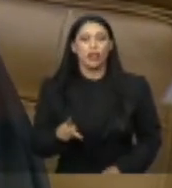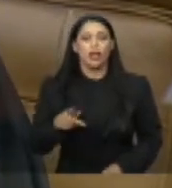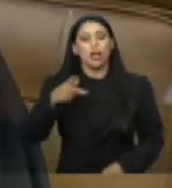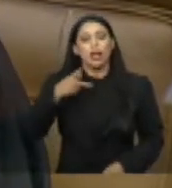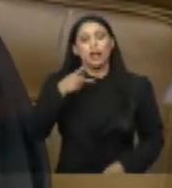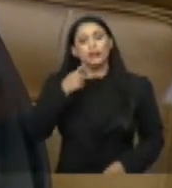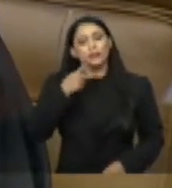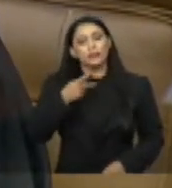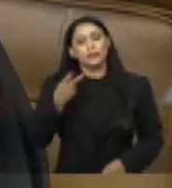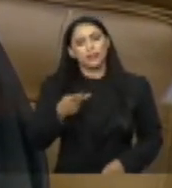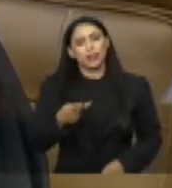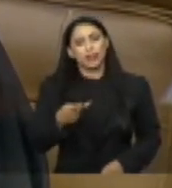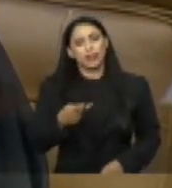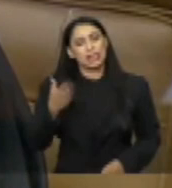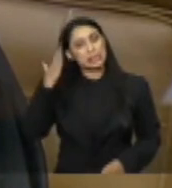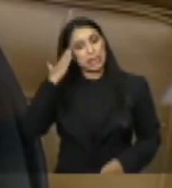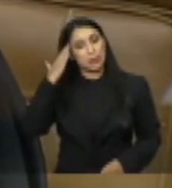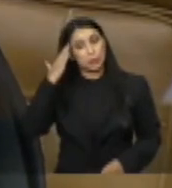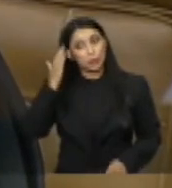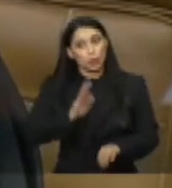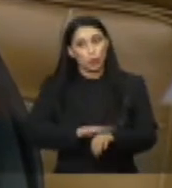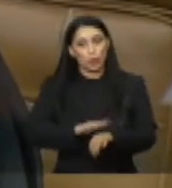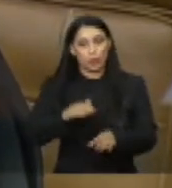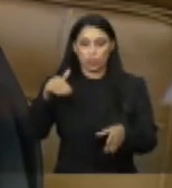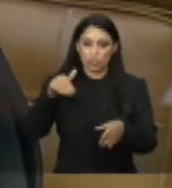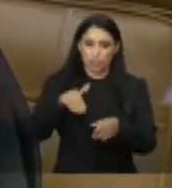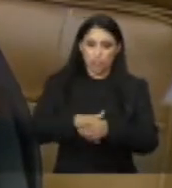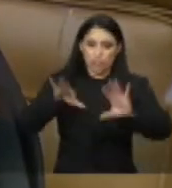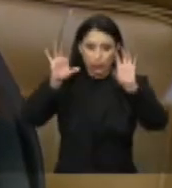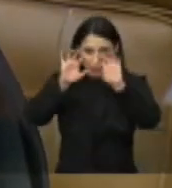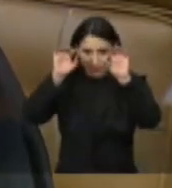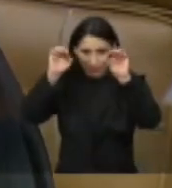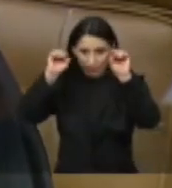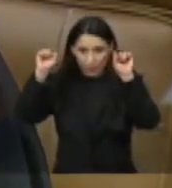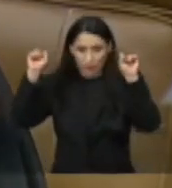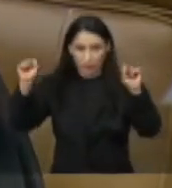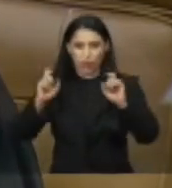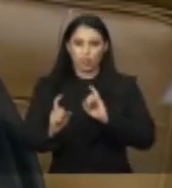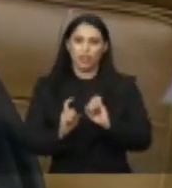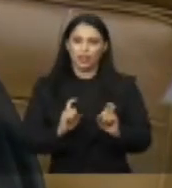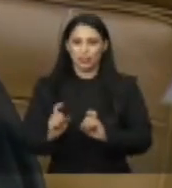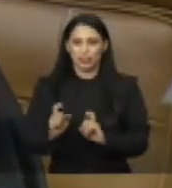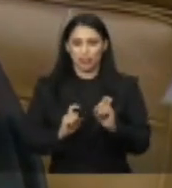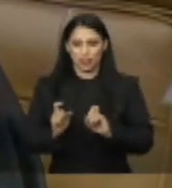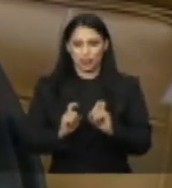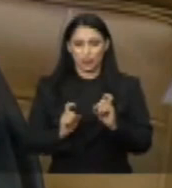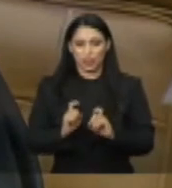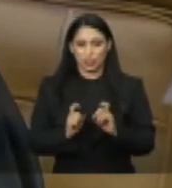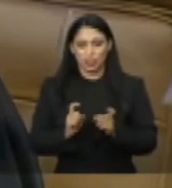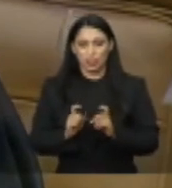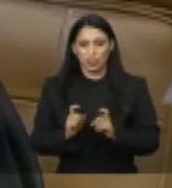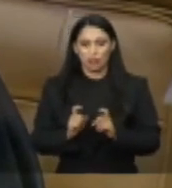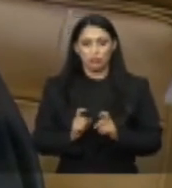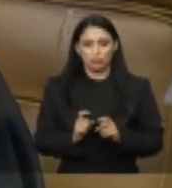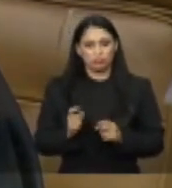que ato de eleição em tribunais para cargos de administração são atos